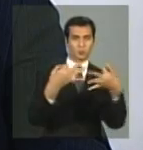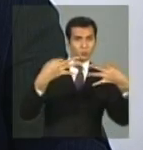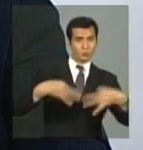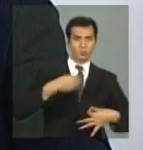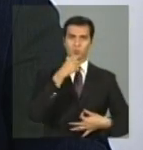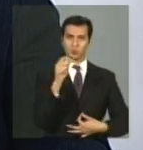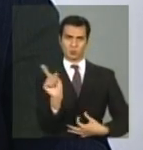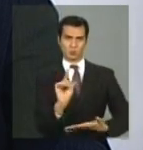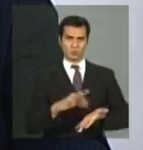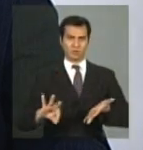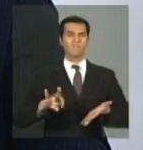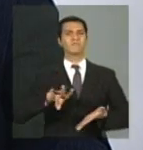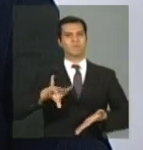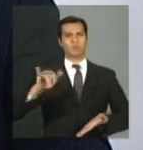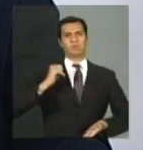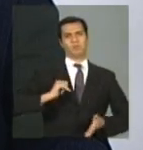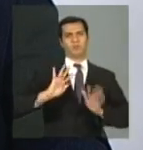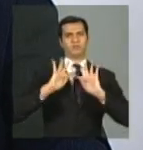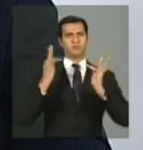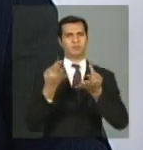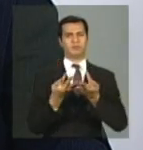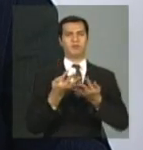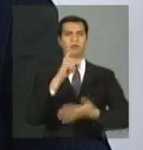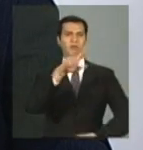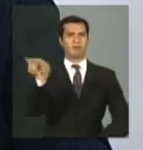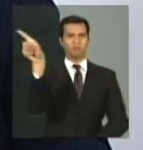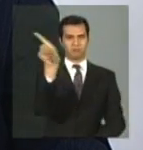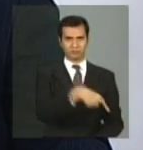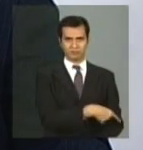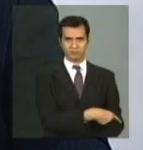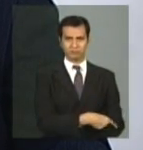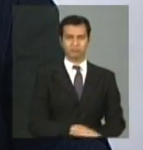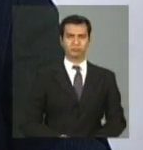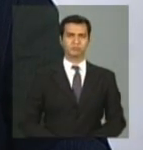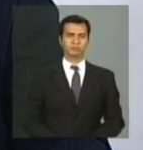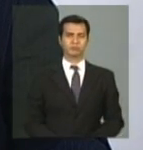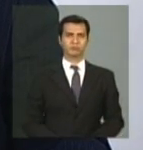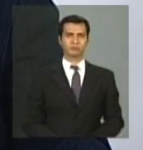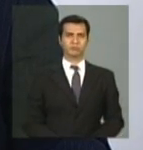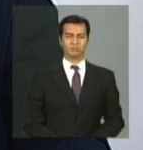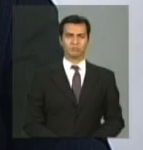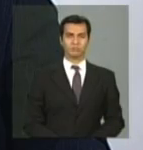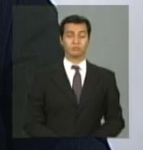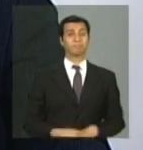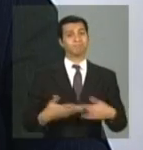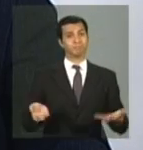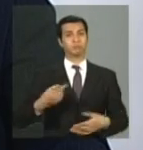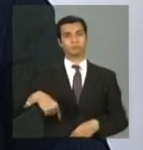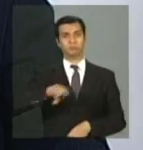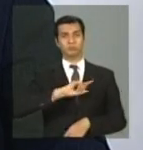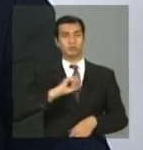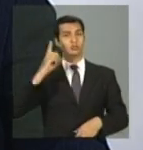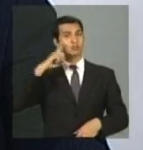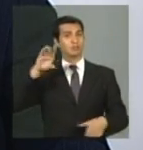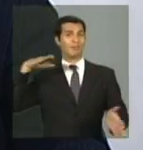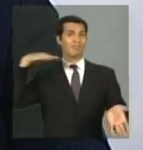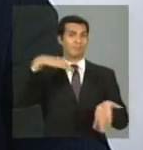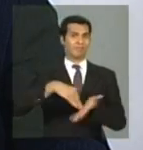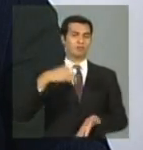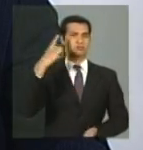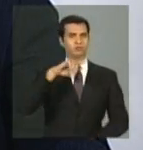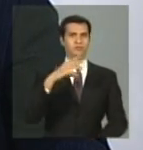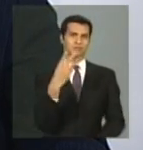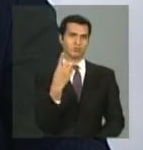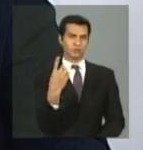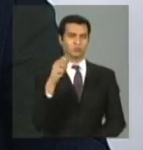bolsa. Os prazos, quer dizer, o prazo, então, portanto, que a gente tem é até 31 de outubro. Mas antes